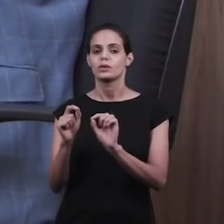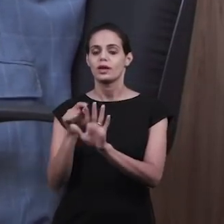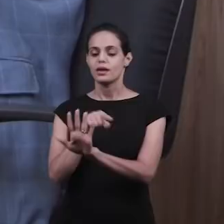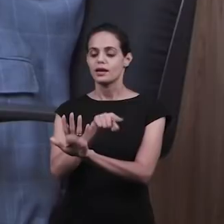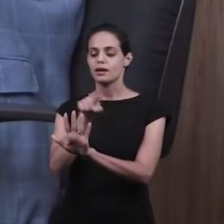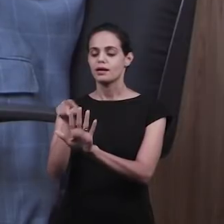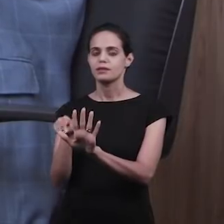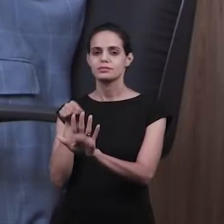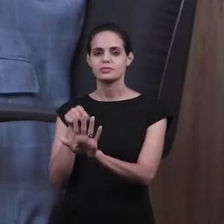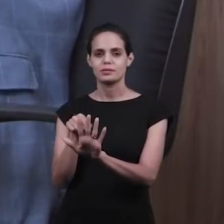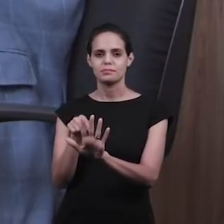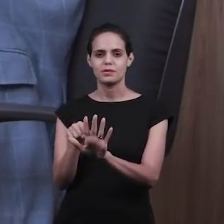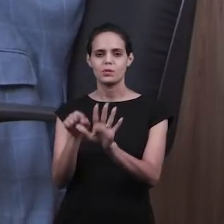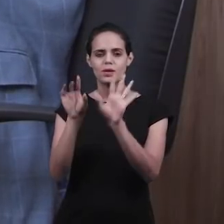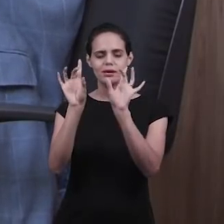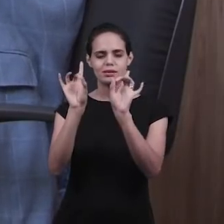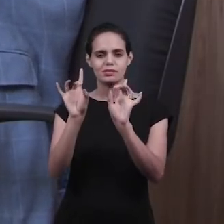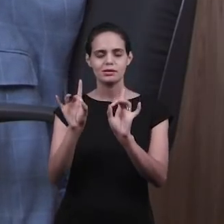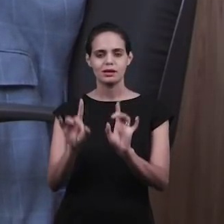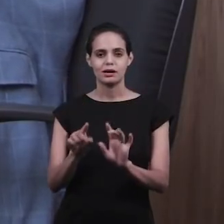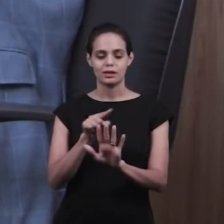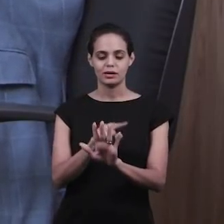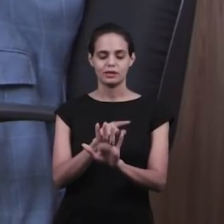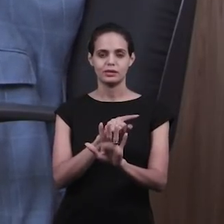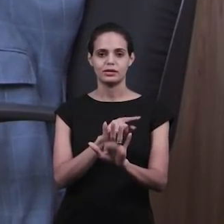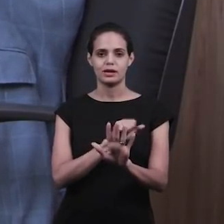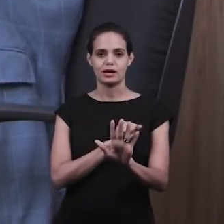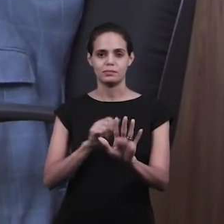Apóstolo, profeta, evangelista,